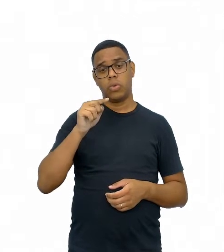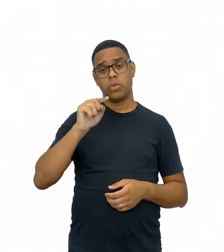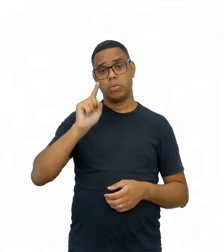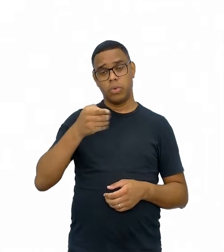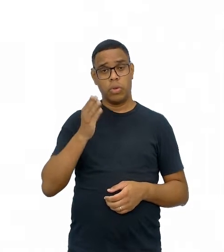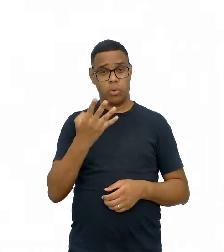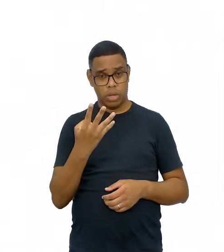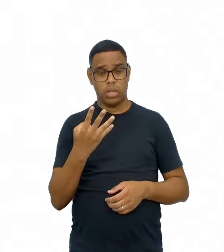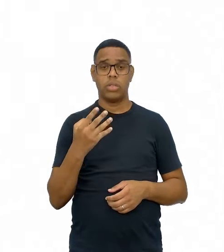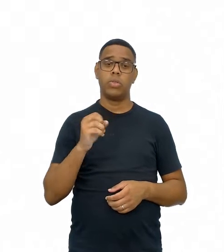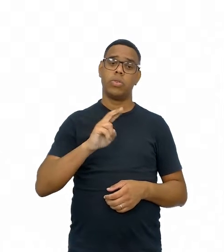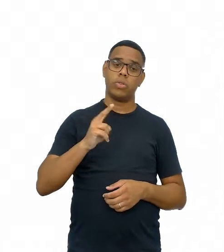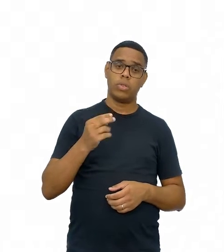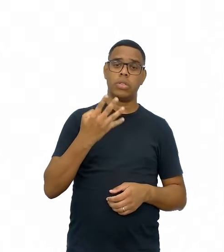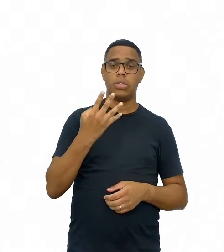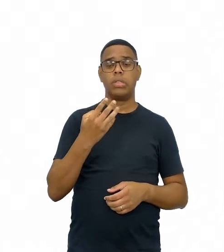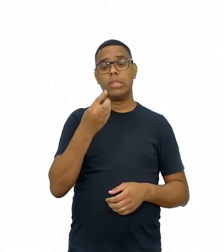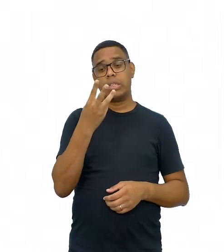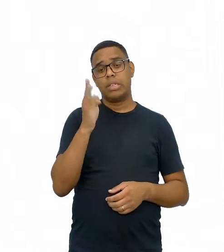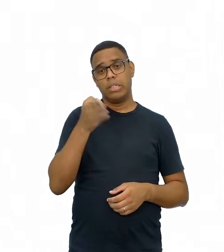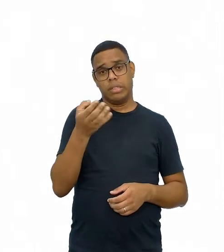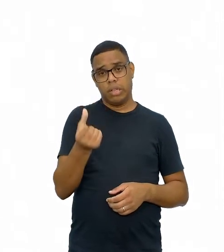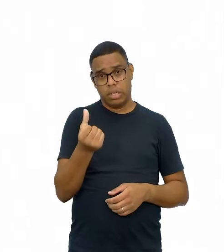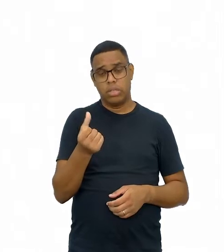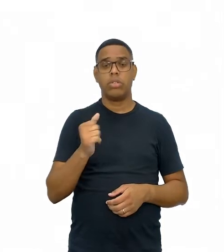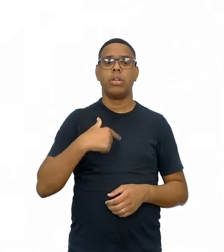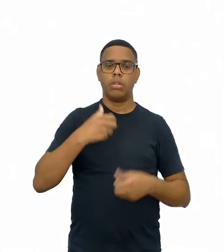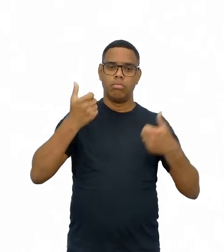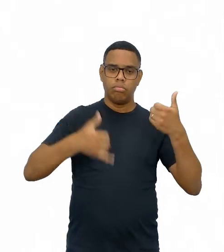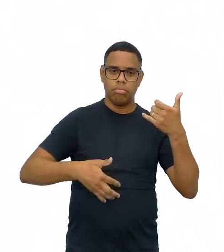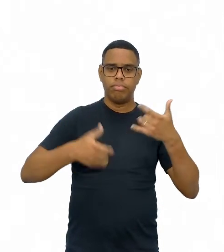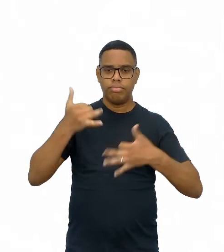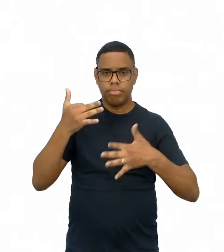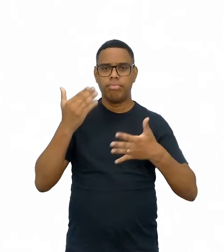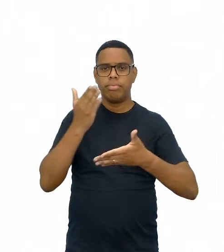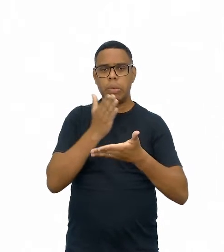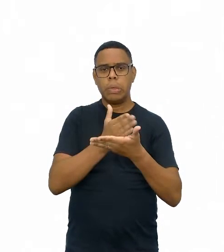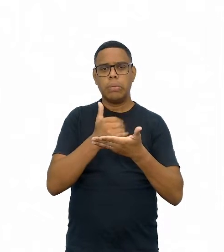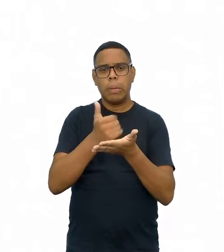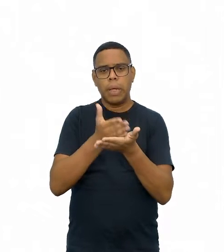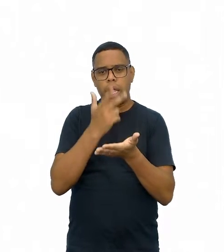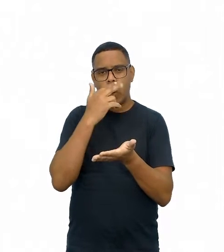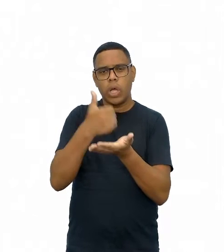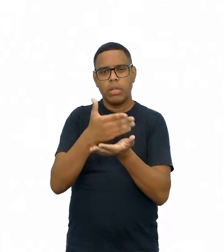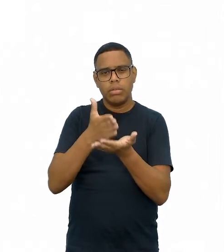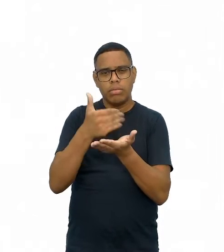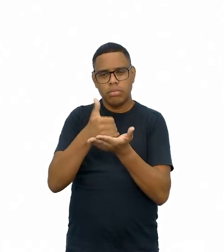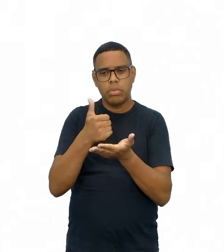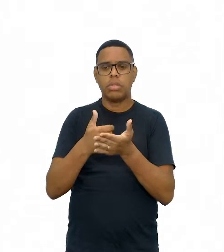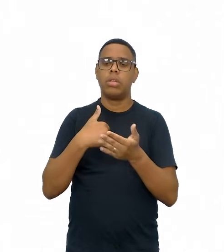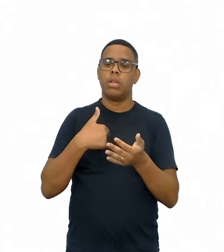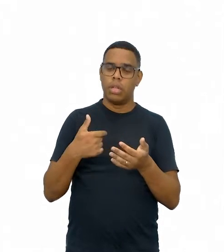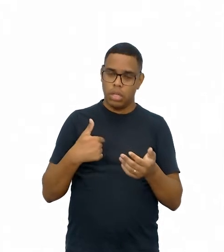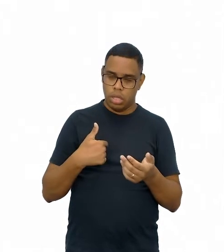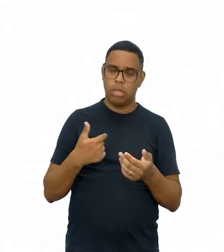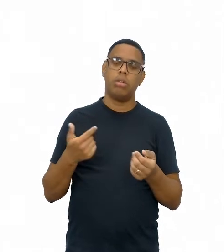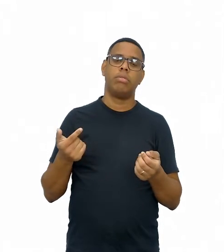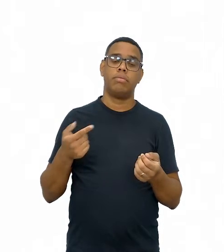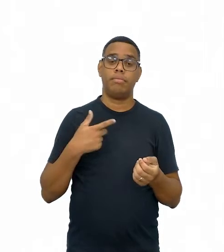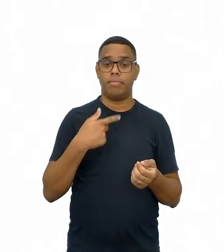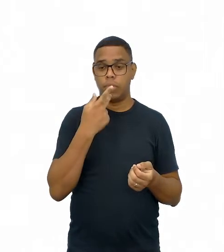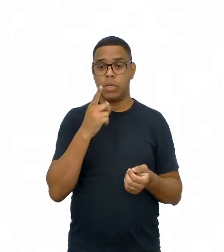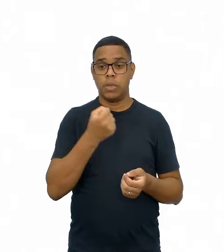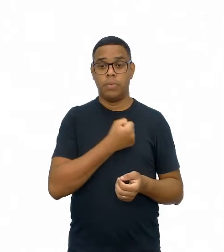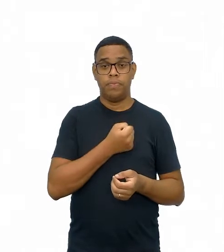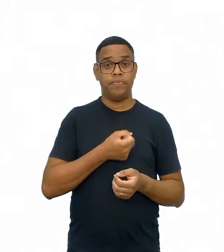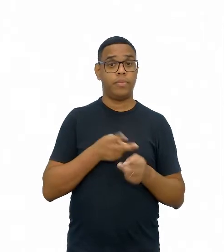2/4, ou por 3/6, e eu vou trabalhando com as frações, nesse caso, equivalentes, eu estou me referindo à